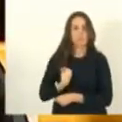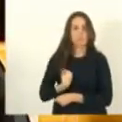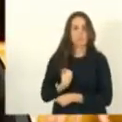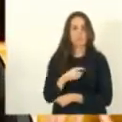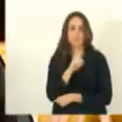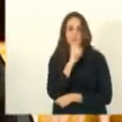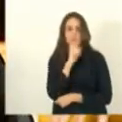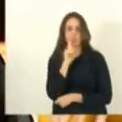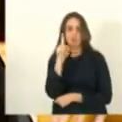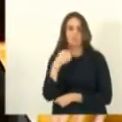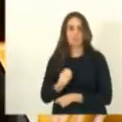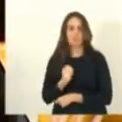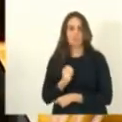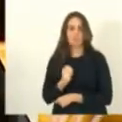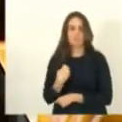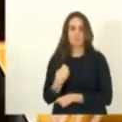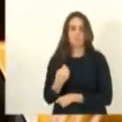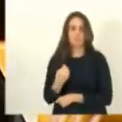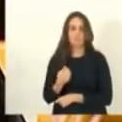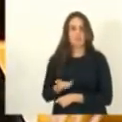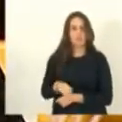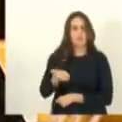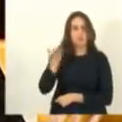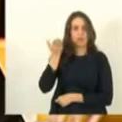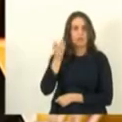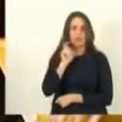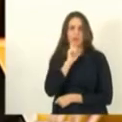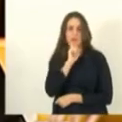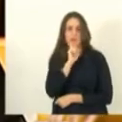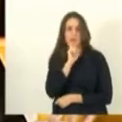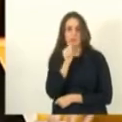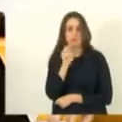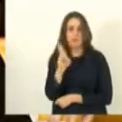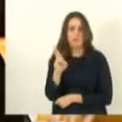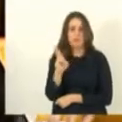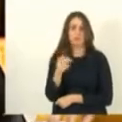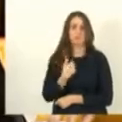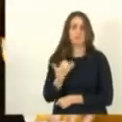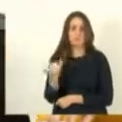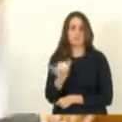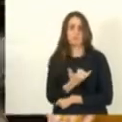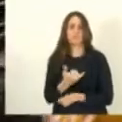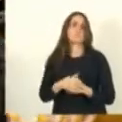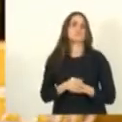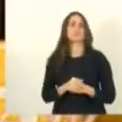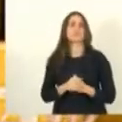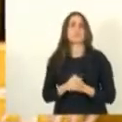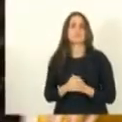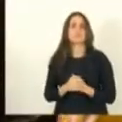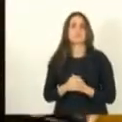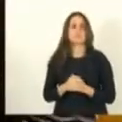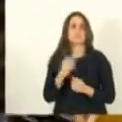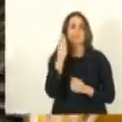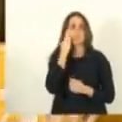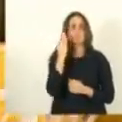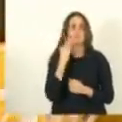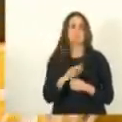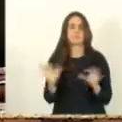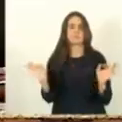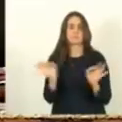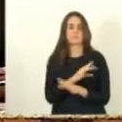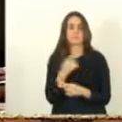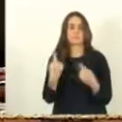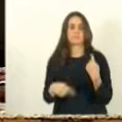Está muito frio aí? Quer que abaixe um pouco? Aumenta mais um pouco o ar? Então tá, vou avisar aqui. Tá bom. Obrigado, senhor presidente. Terminada então